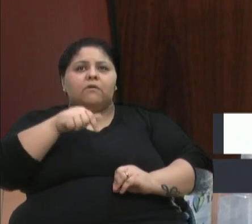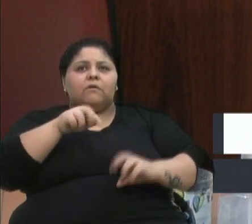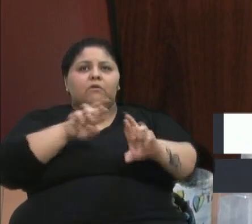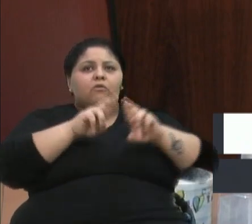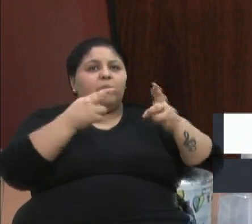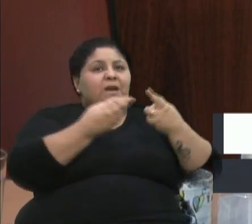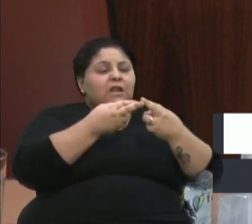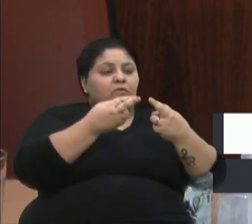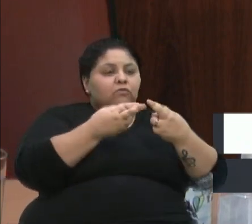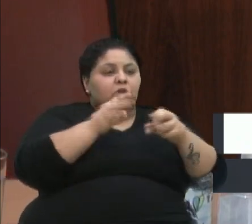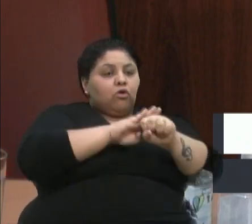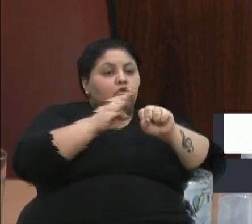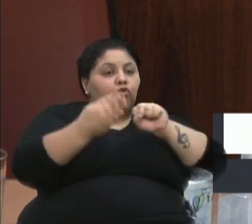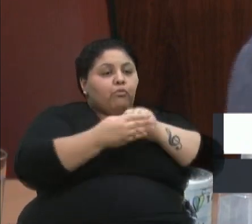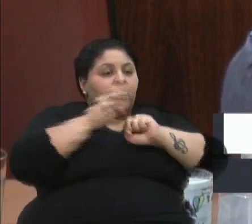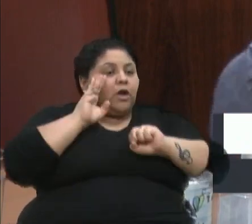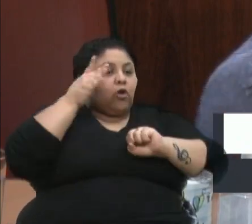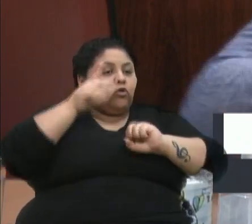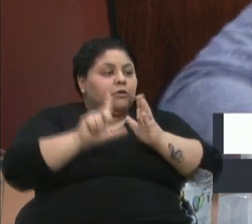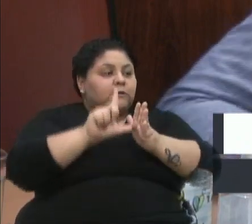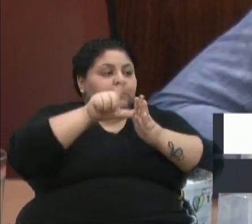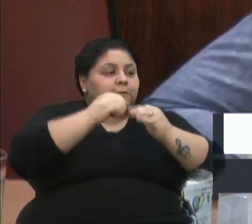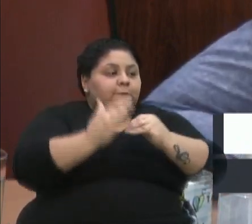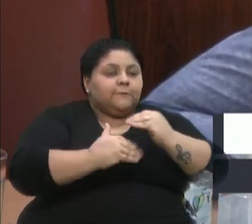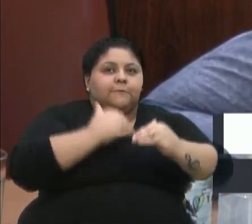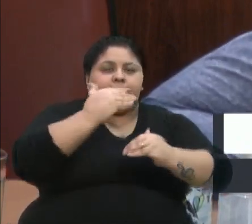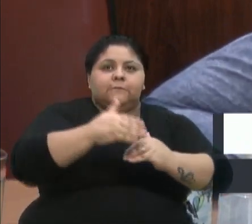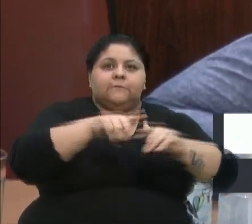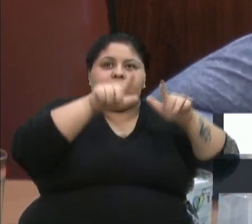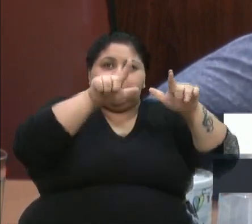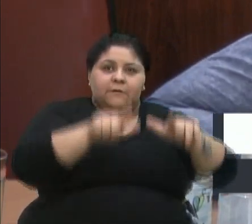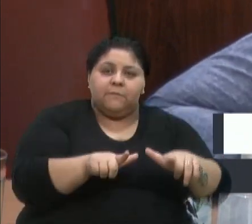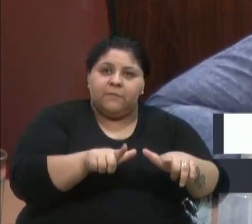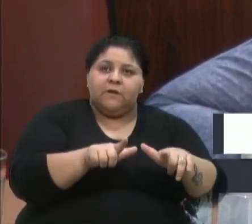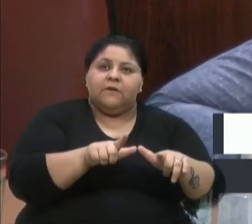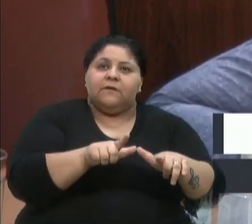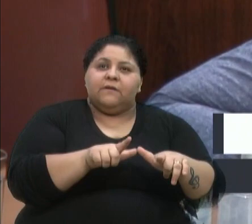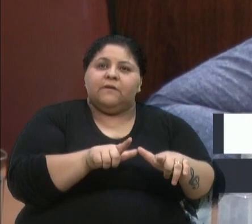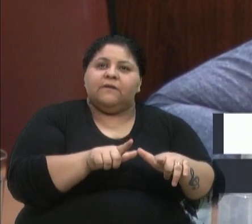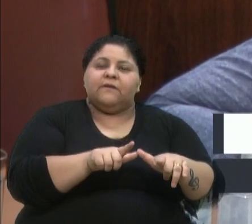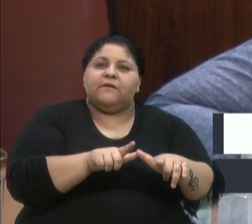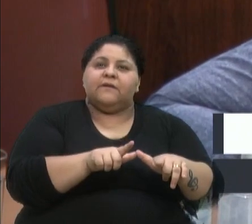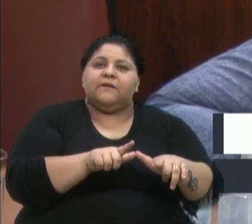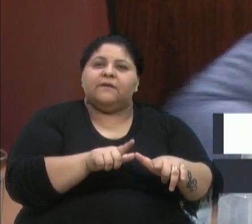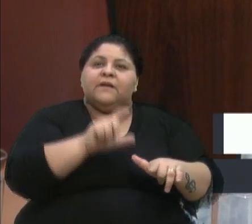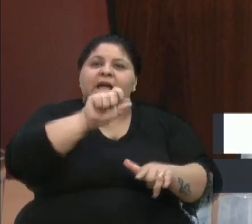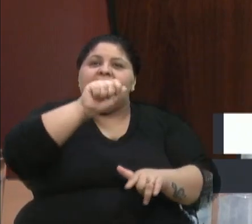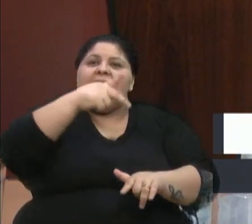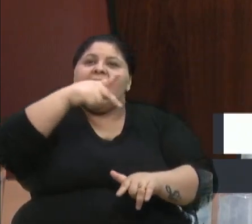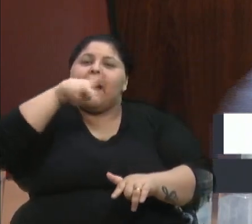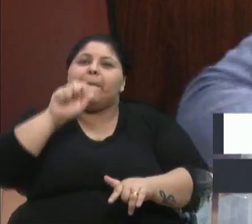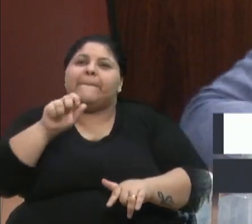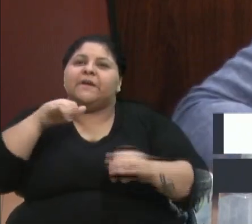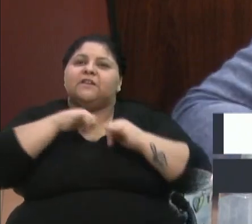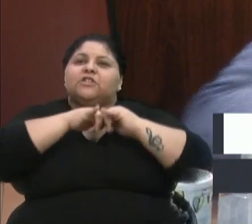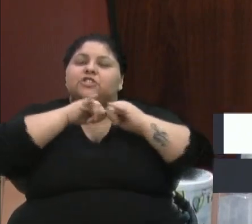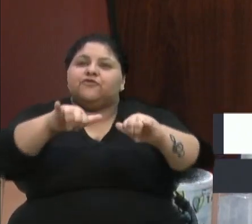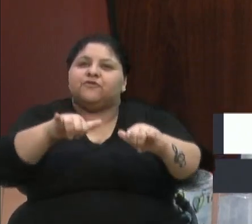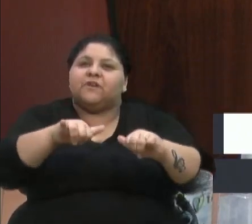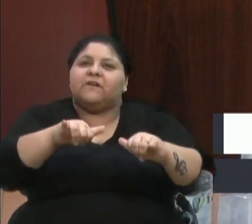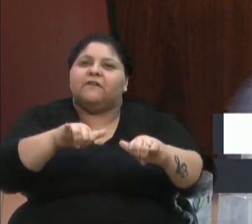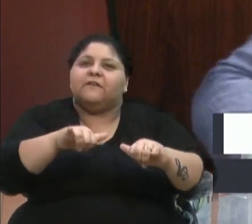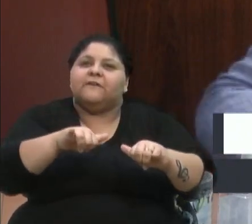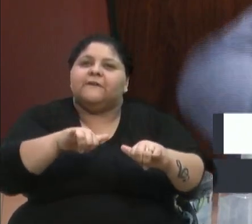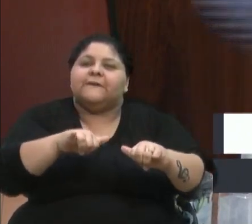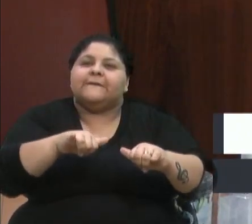amanhã. A época do OAP, vereador Xuxa, sabe quem é que divulgava o OAP no governo PP? O senhor, carrinho